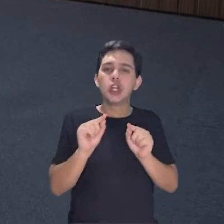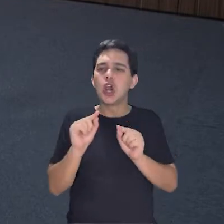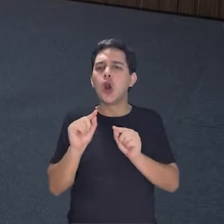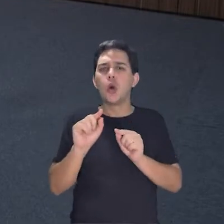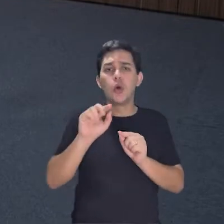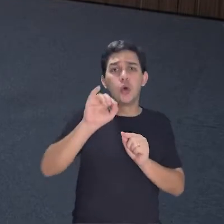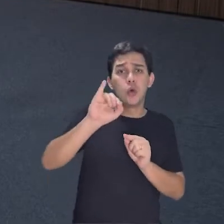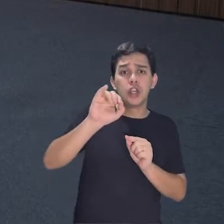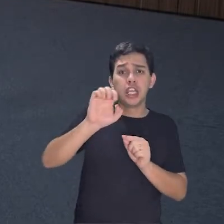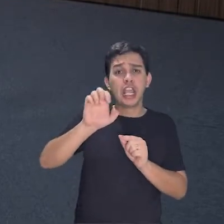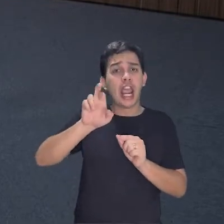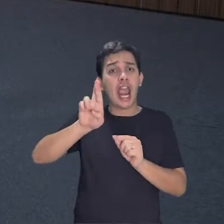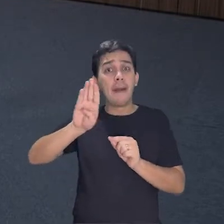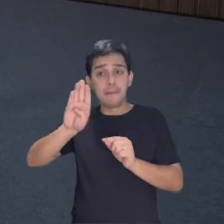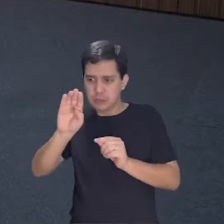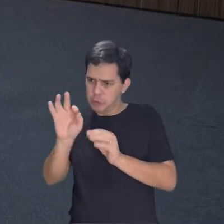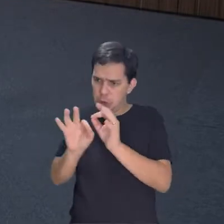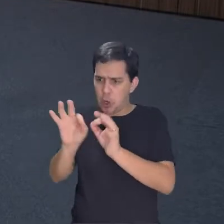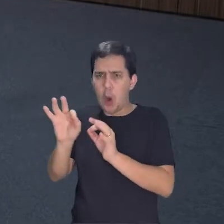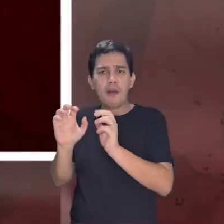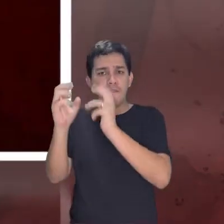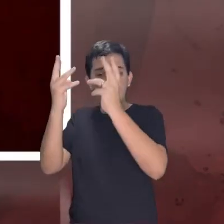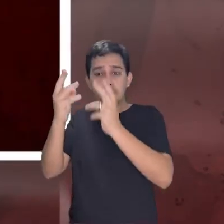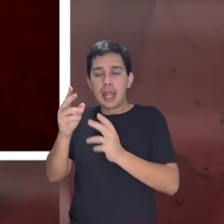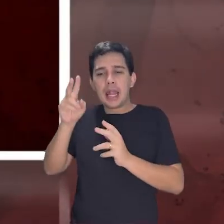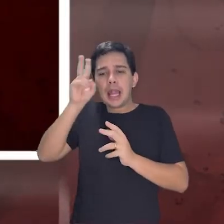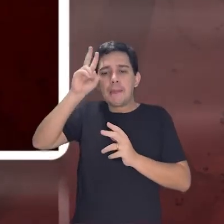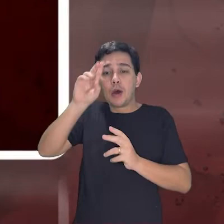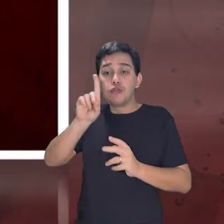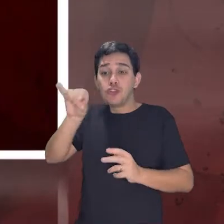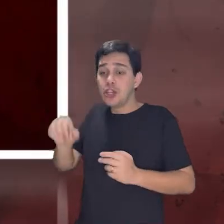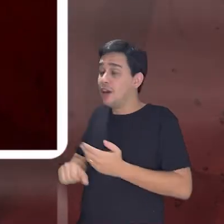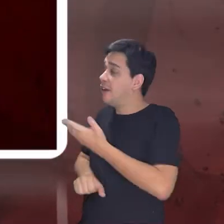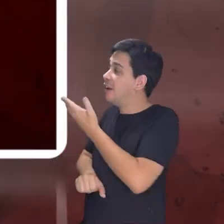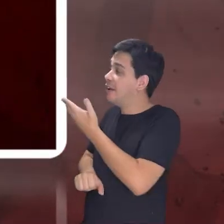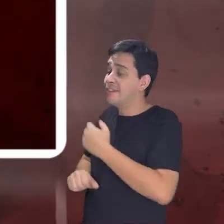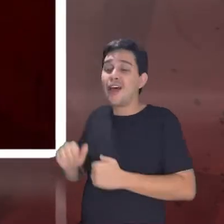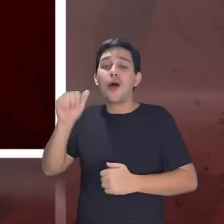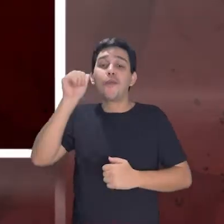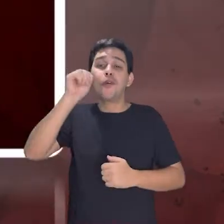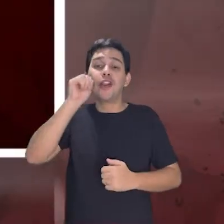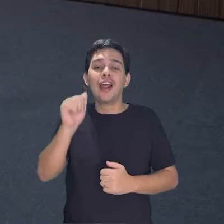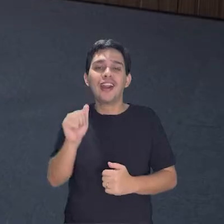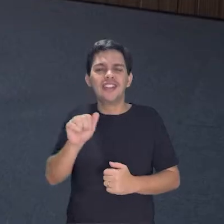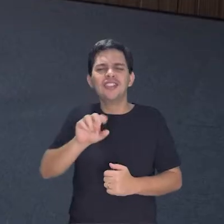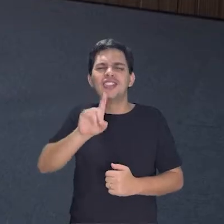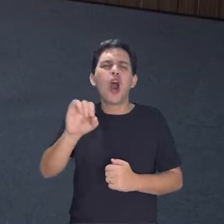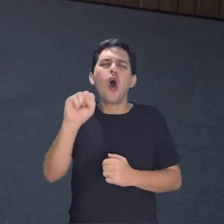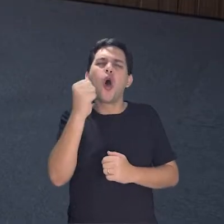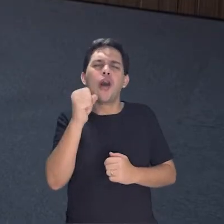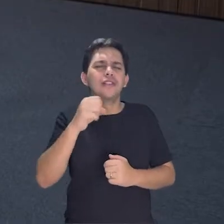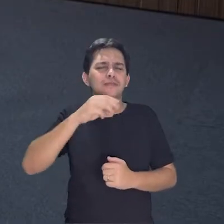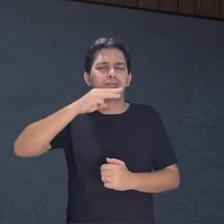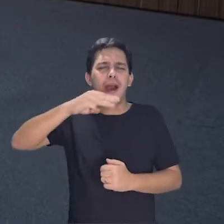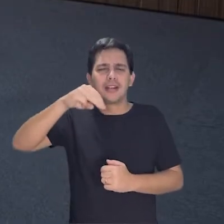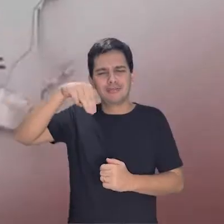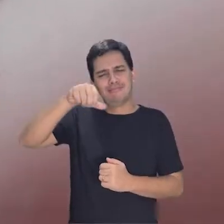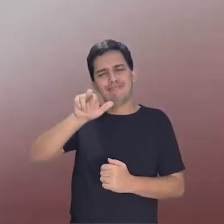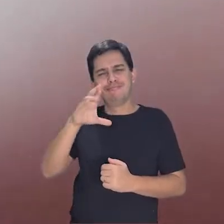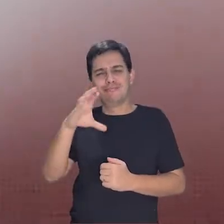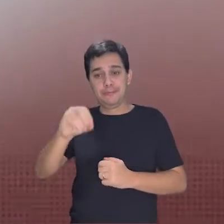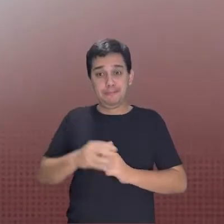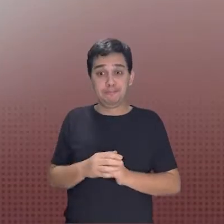Bernardes Barroso, do MPRJ, em comemoração ao Dia Internacional da Mulher, celebrado em 8 de março. E não perca no